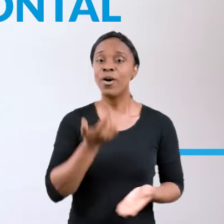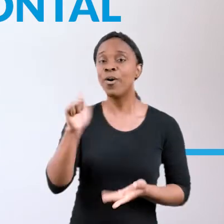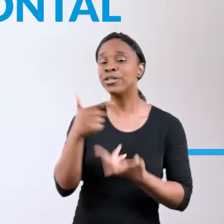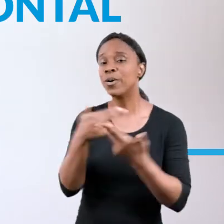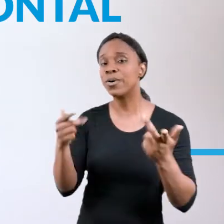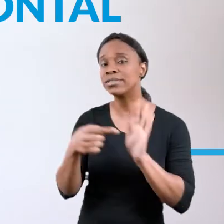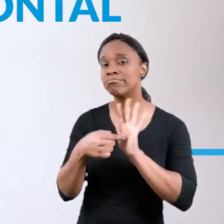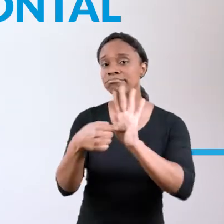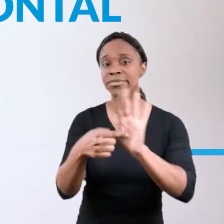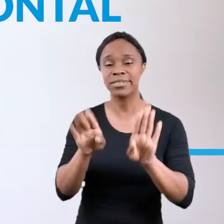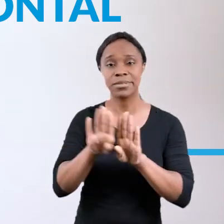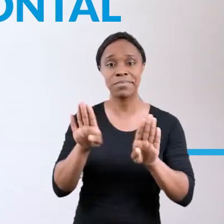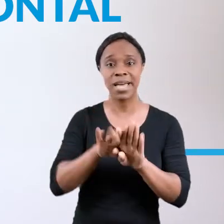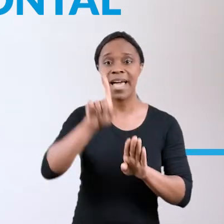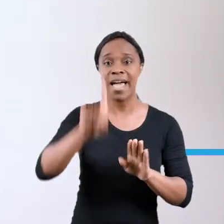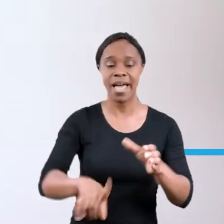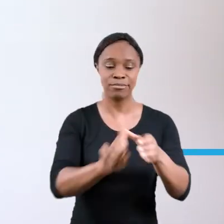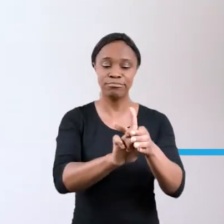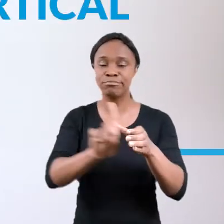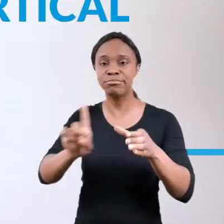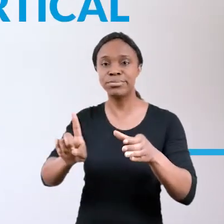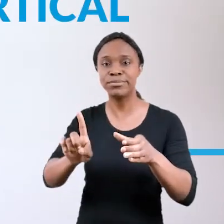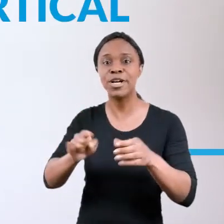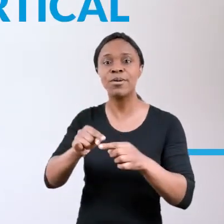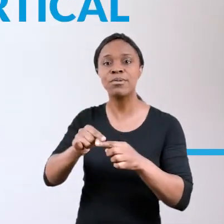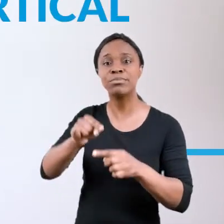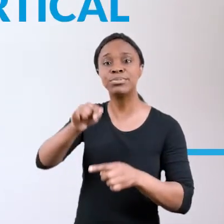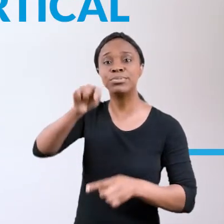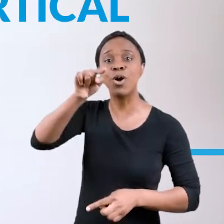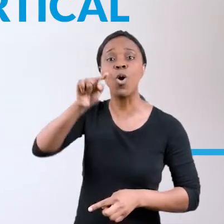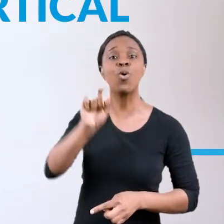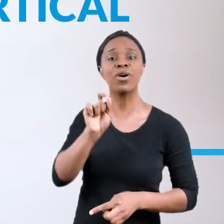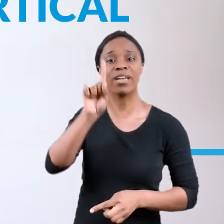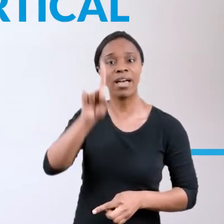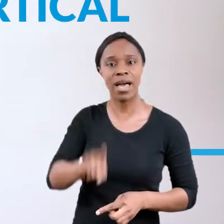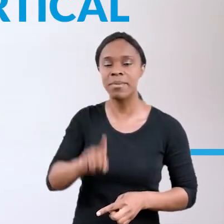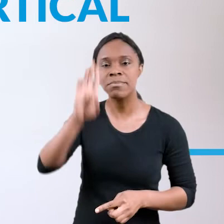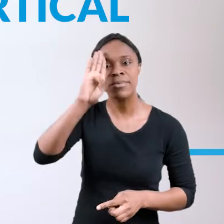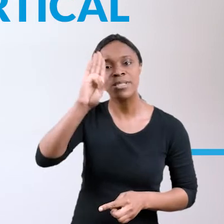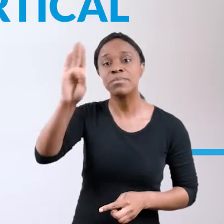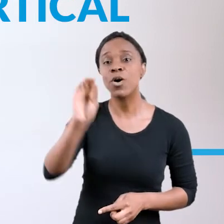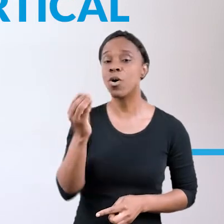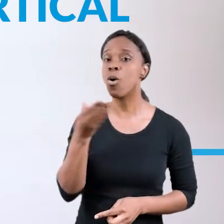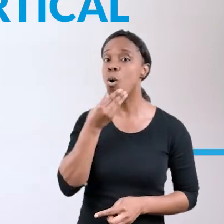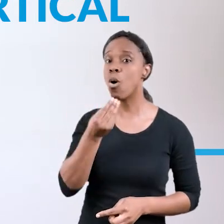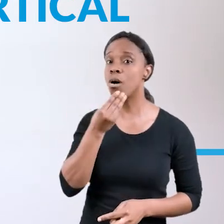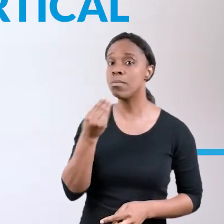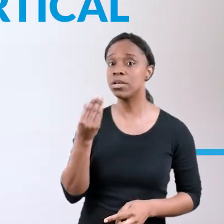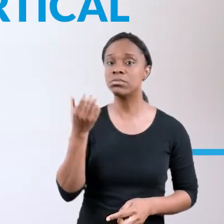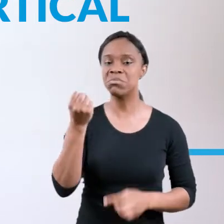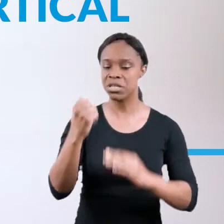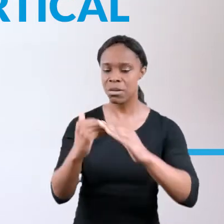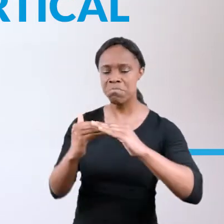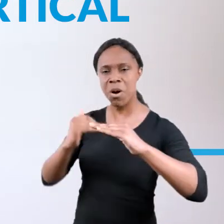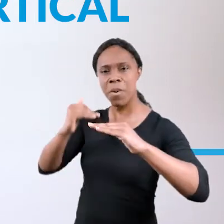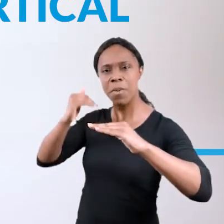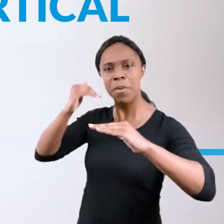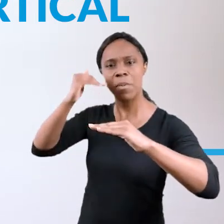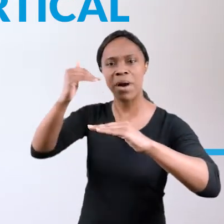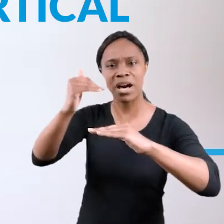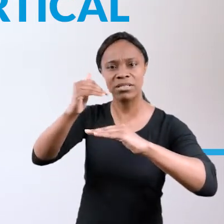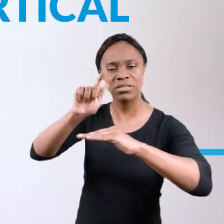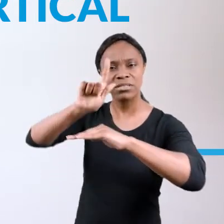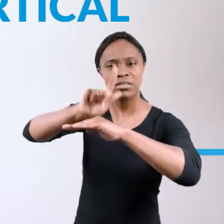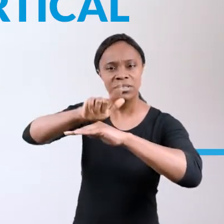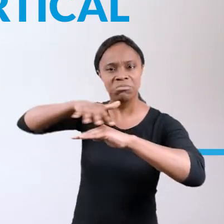pelos dados é a segregação vertical, que se manifesta na maior concentração de homens nos cargos mais altos e